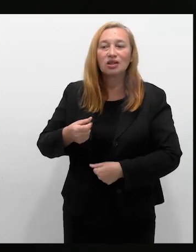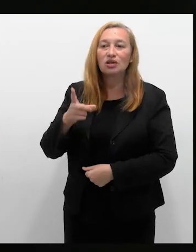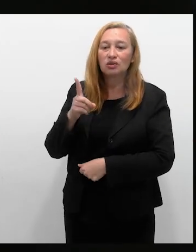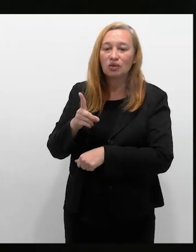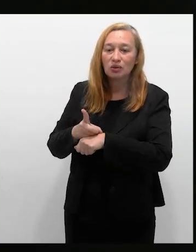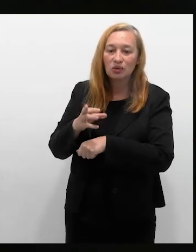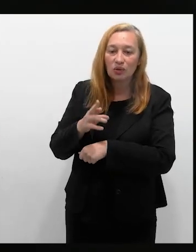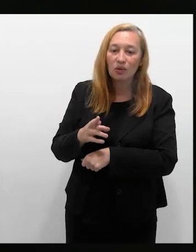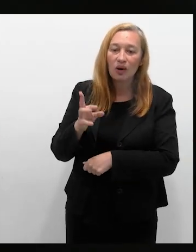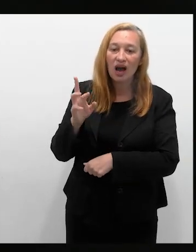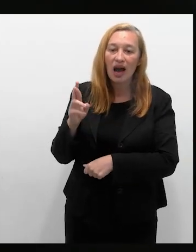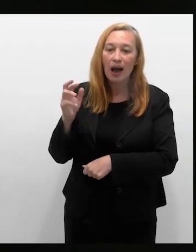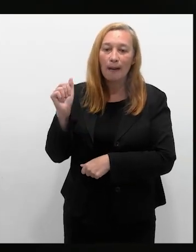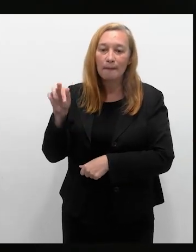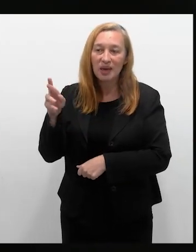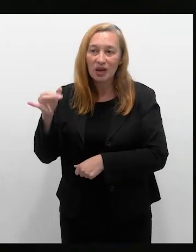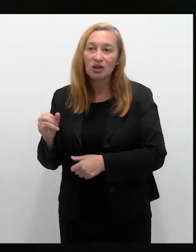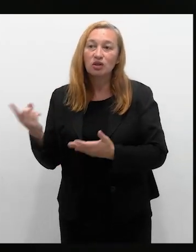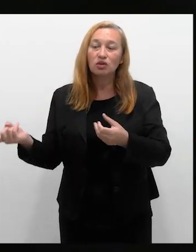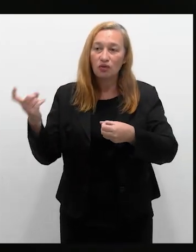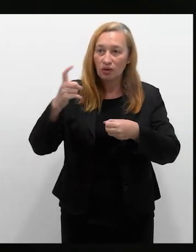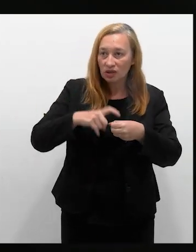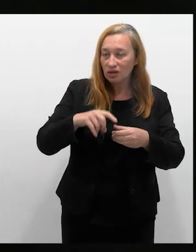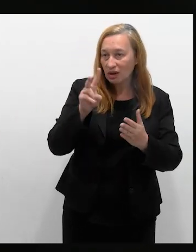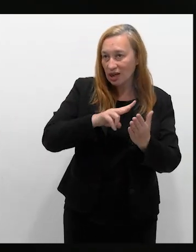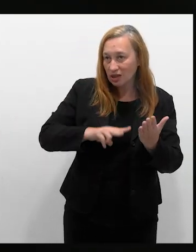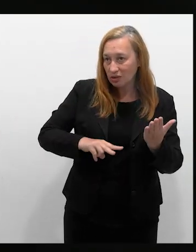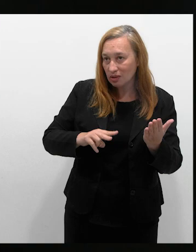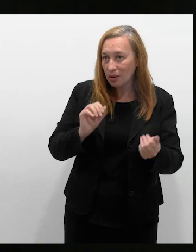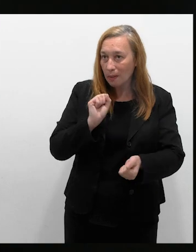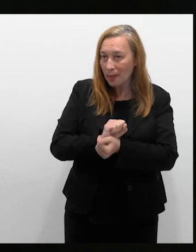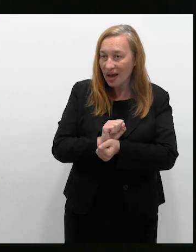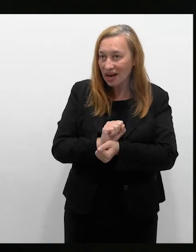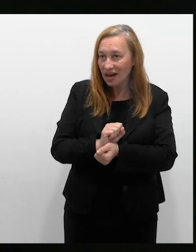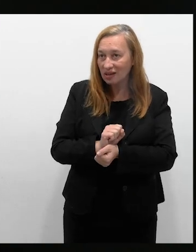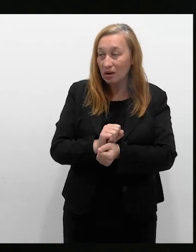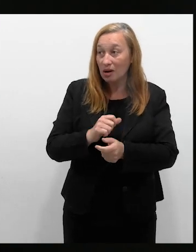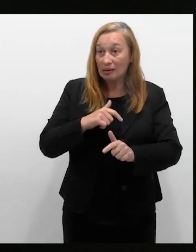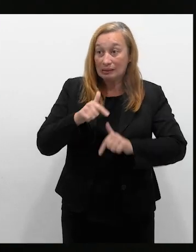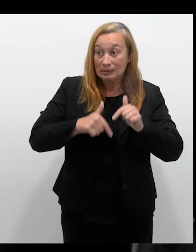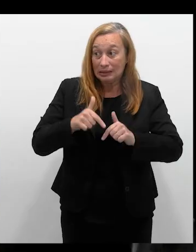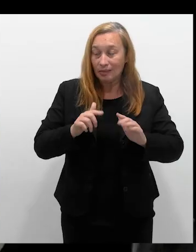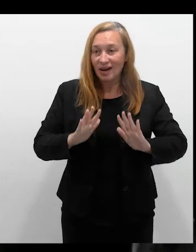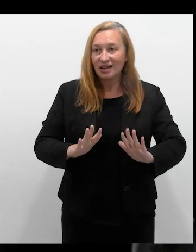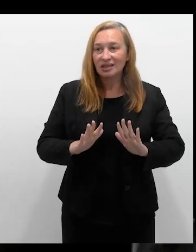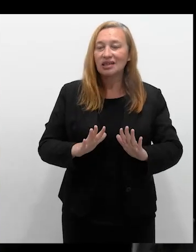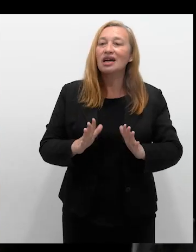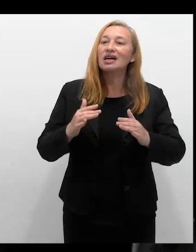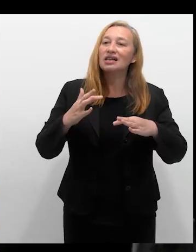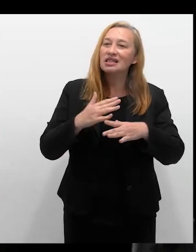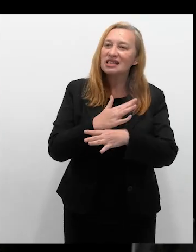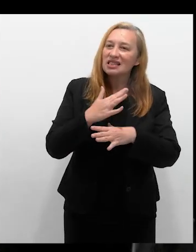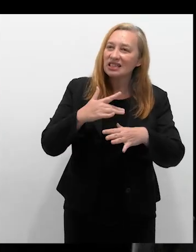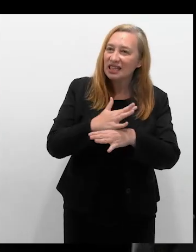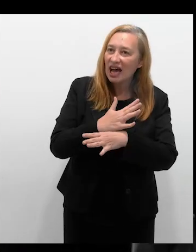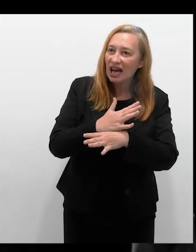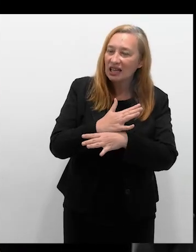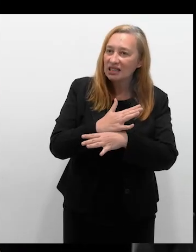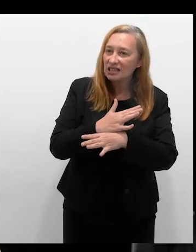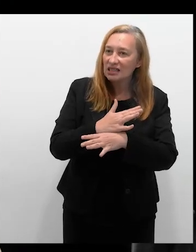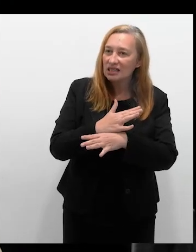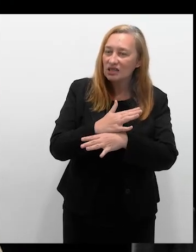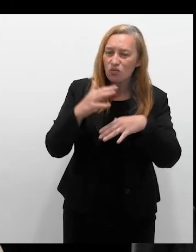É sempre maravilhoso. Doutor Ramiro? Eu estou retomando a leitura que eu tinha parado há um tempo por excesso de trabalho,